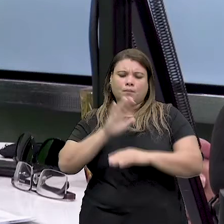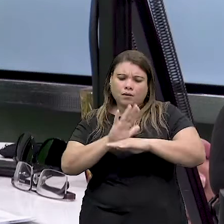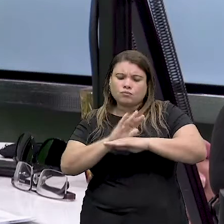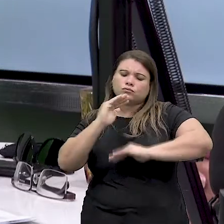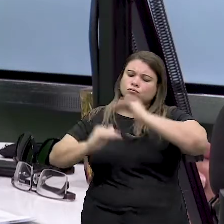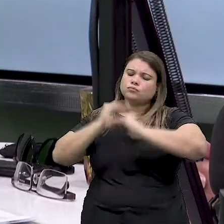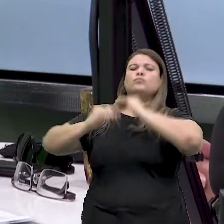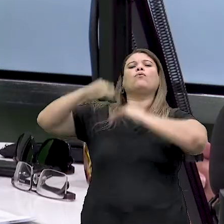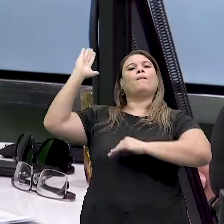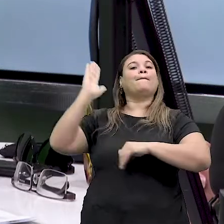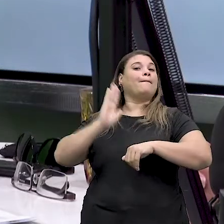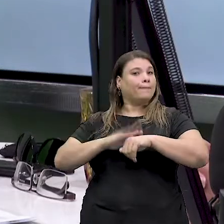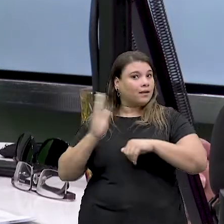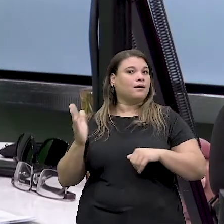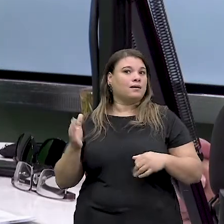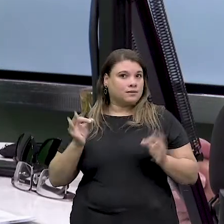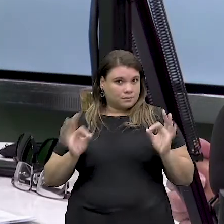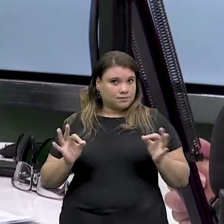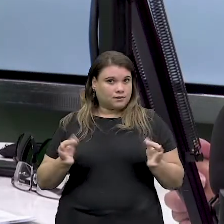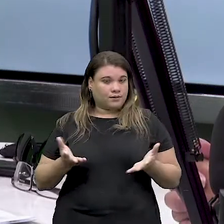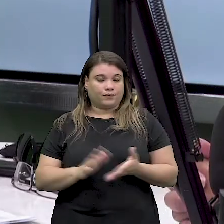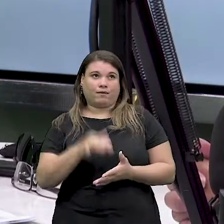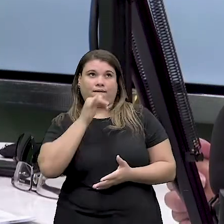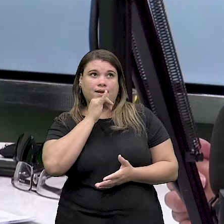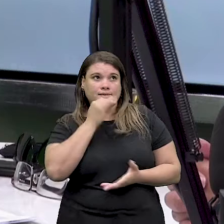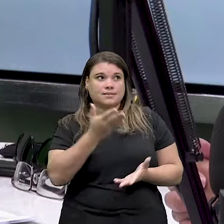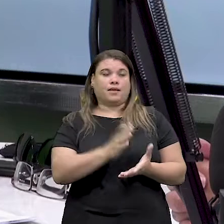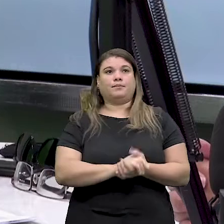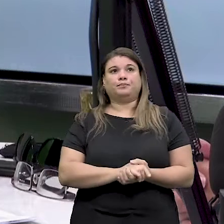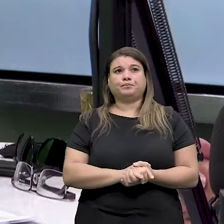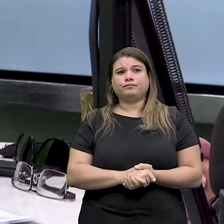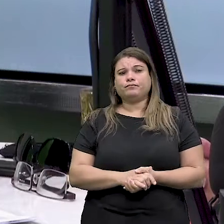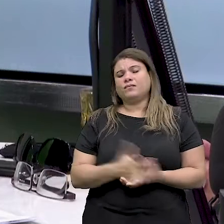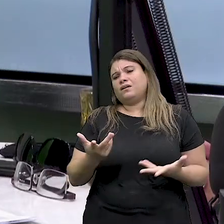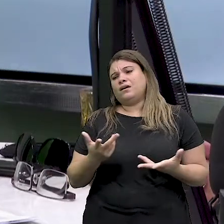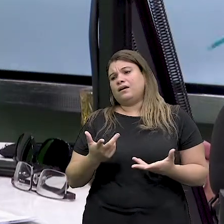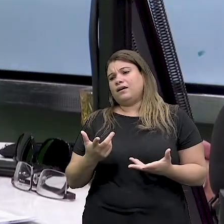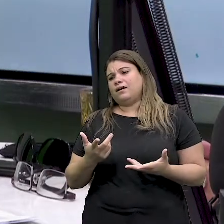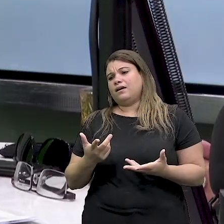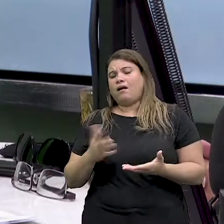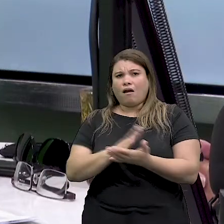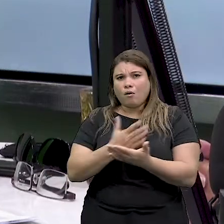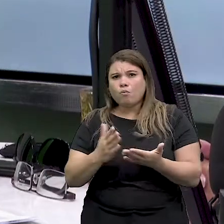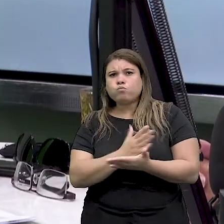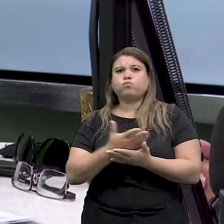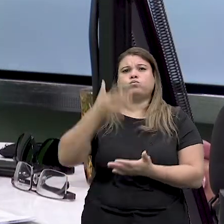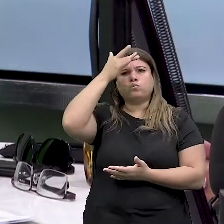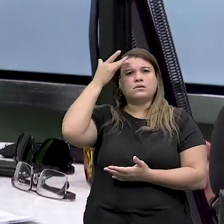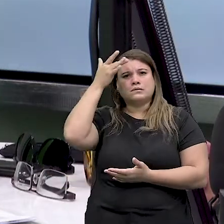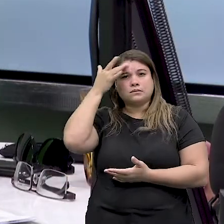aí, negócio da fábrica de cerveja Heineken, né? Por que ela não vem para Valadares? Ela não vem porque não tem mão de obra